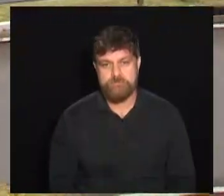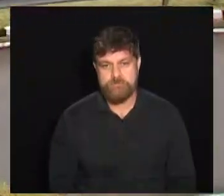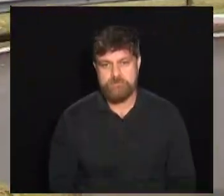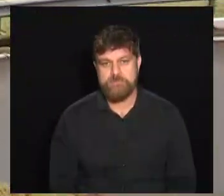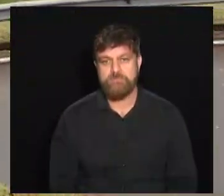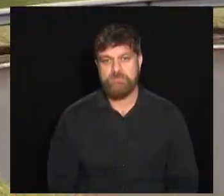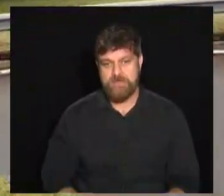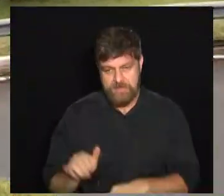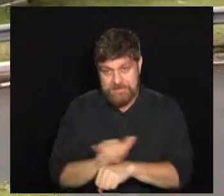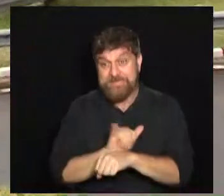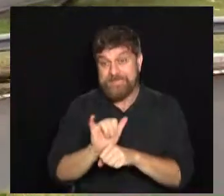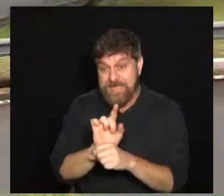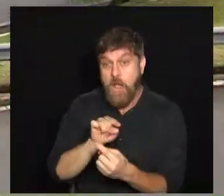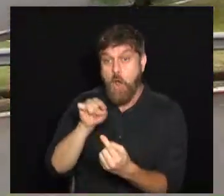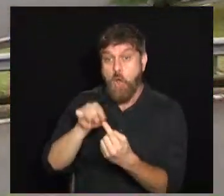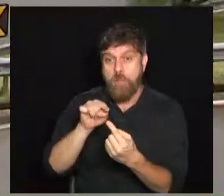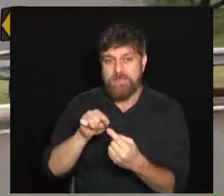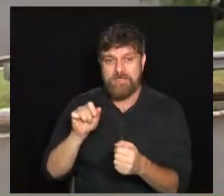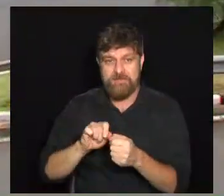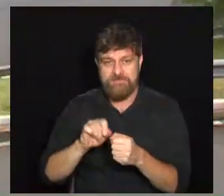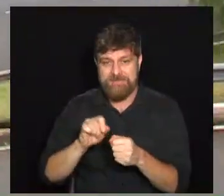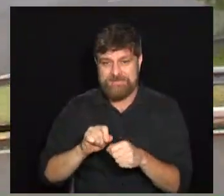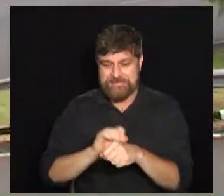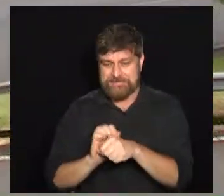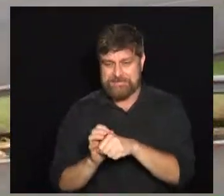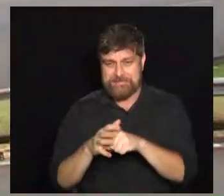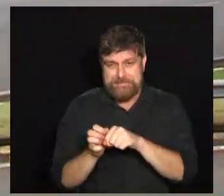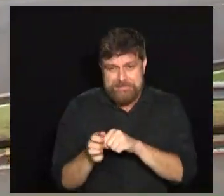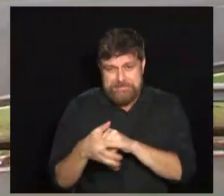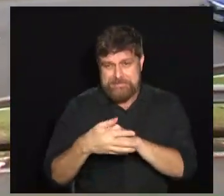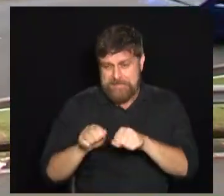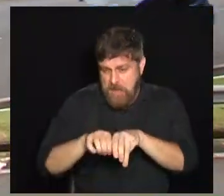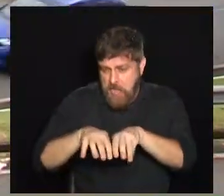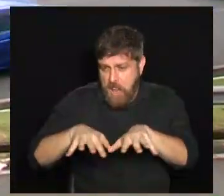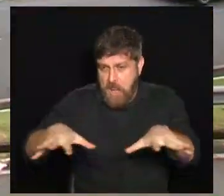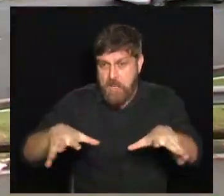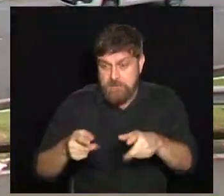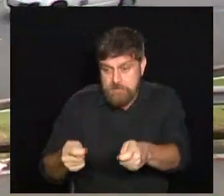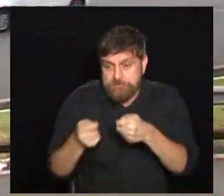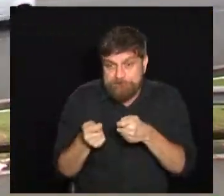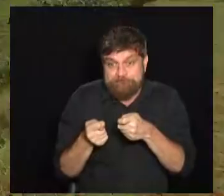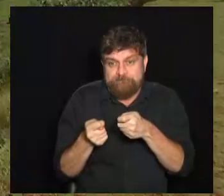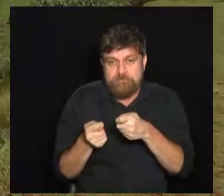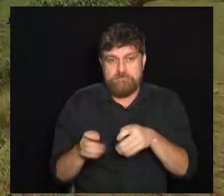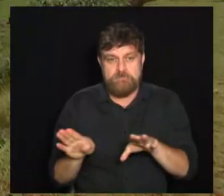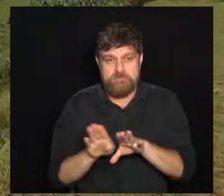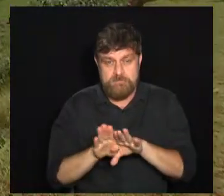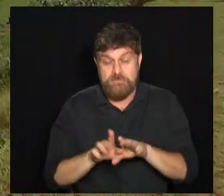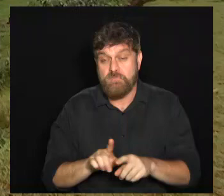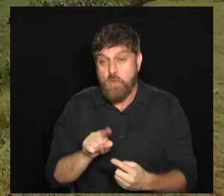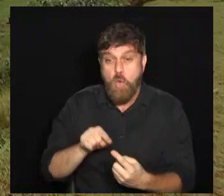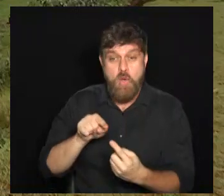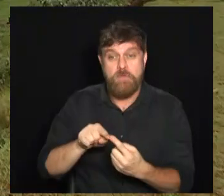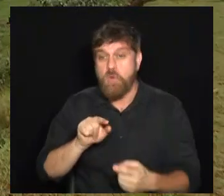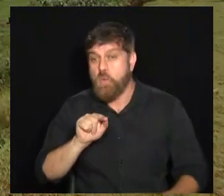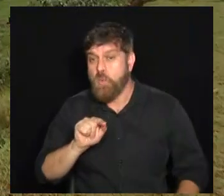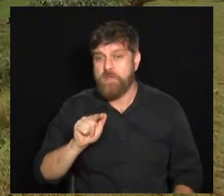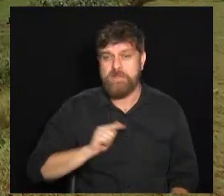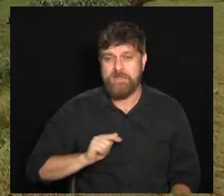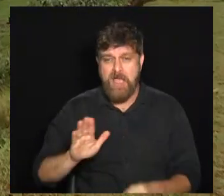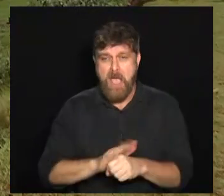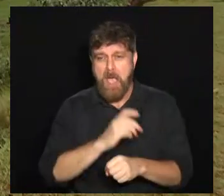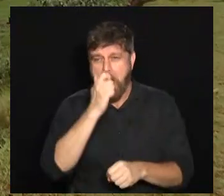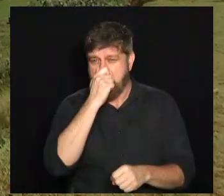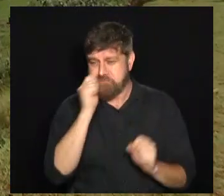medidas têm como objetivo evitar o crescimento acelerado no ritmo de casos confirmados do coronavírus. A finalidade é evitar aglomeração